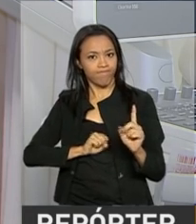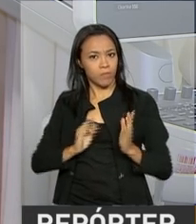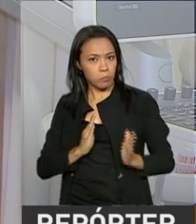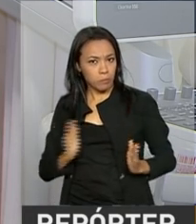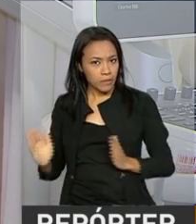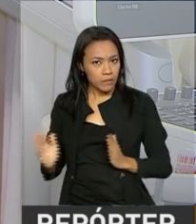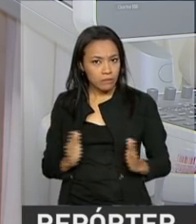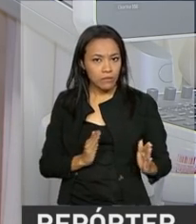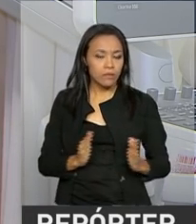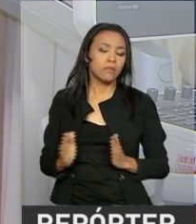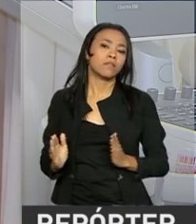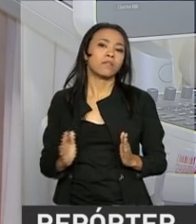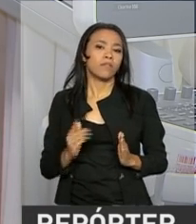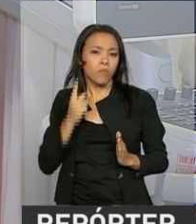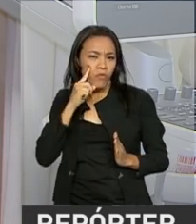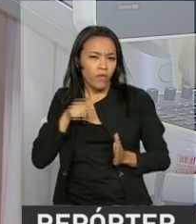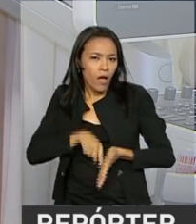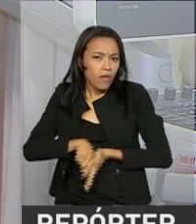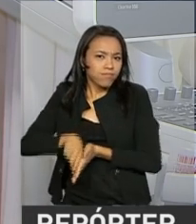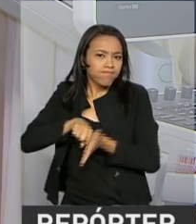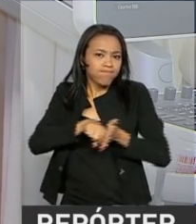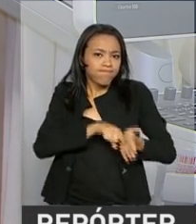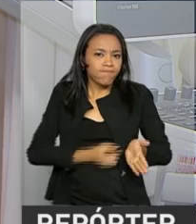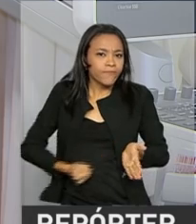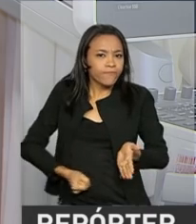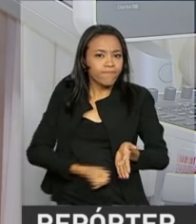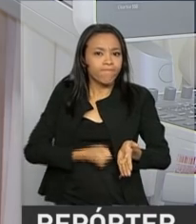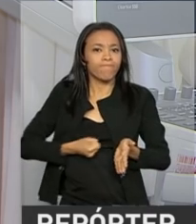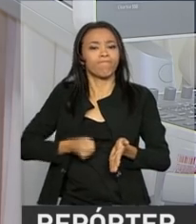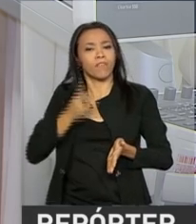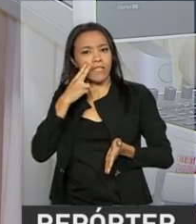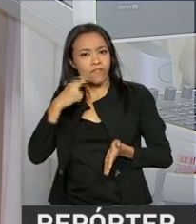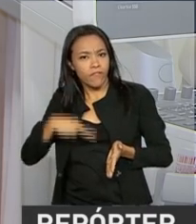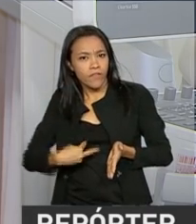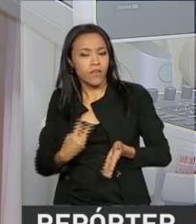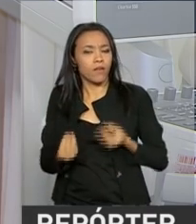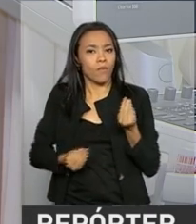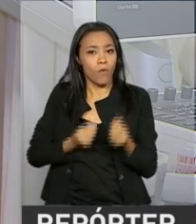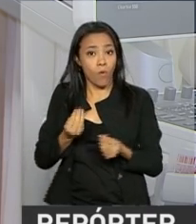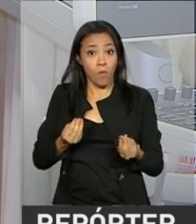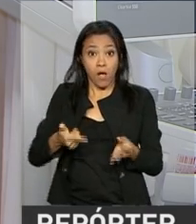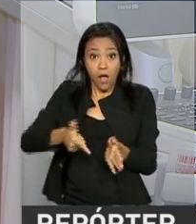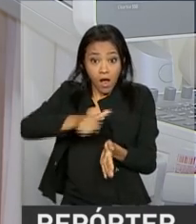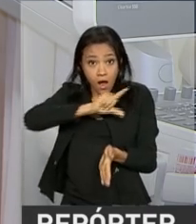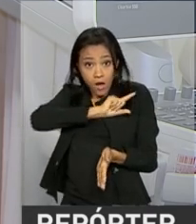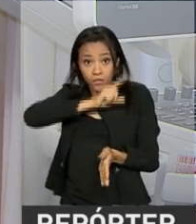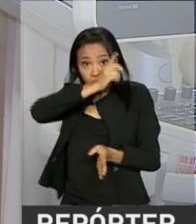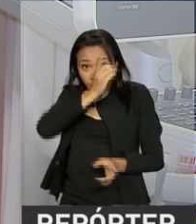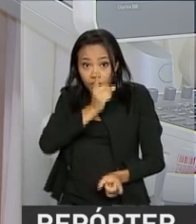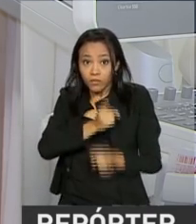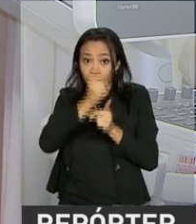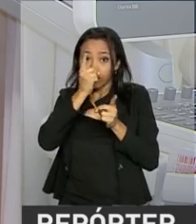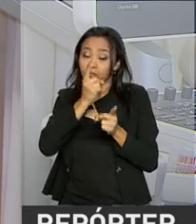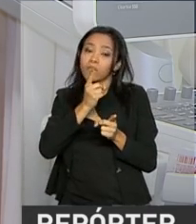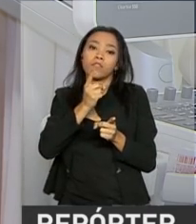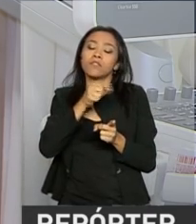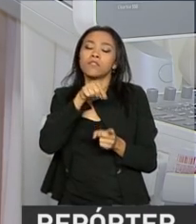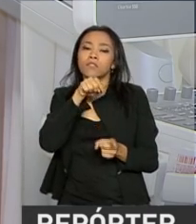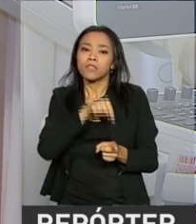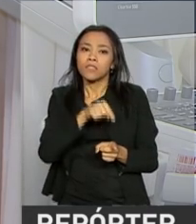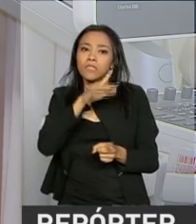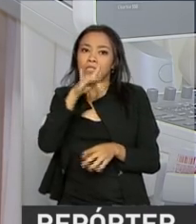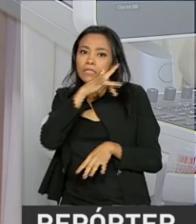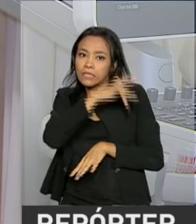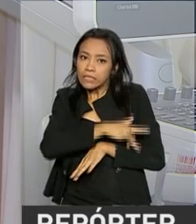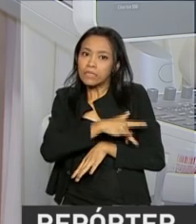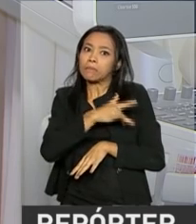pro pro pro feto então a gente os estudos falam que quanto mais precoce for essa contaminação